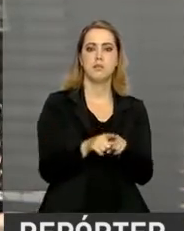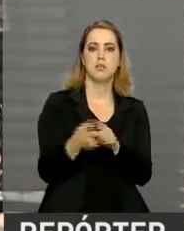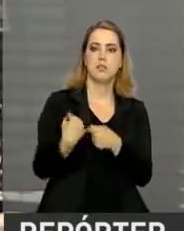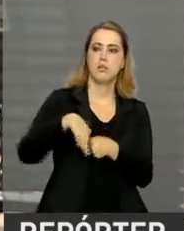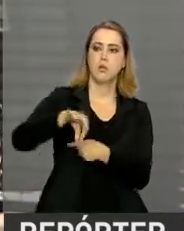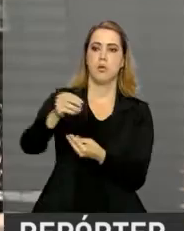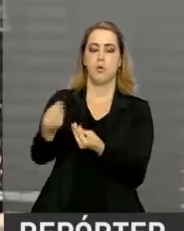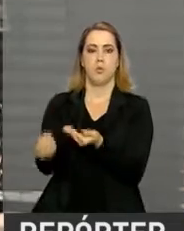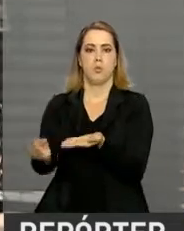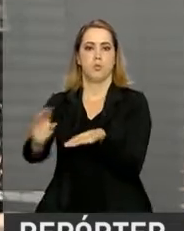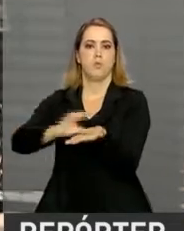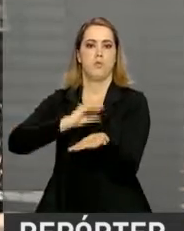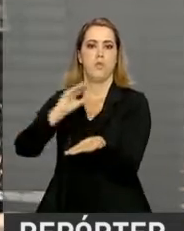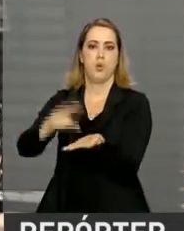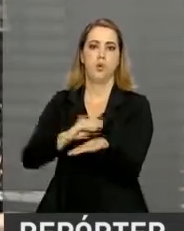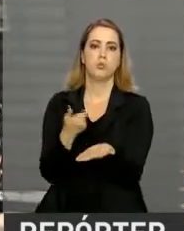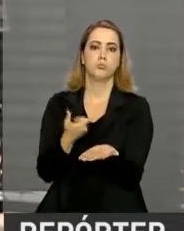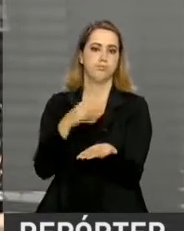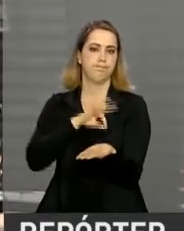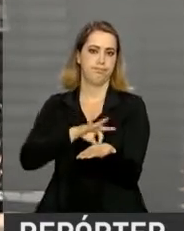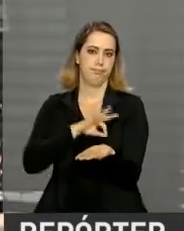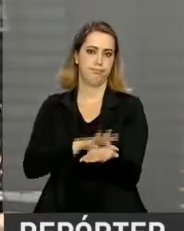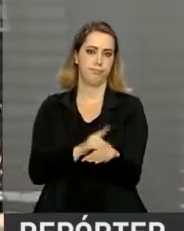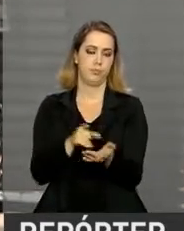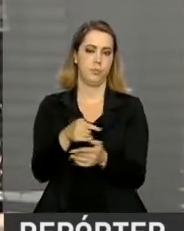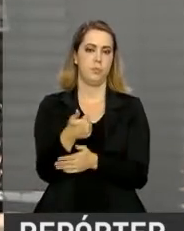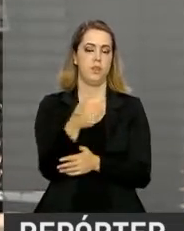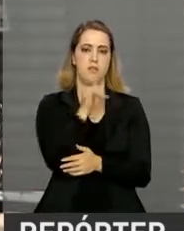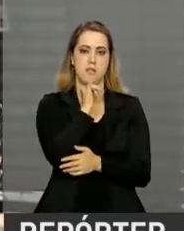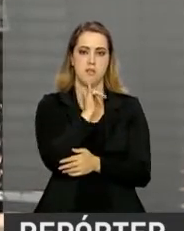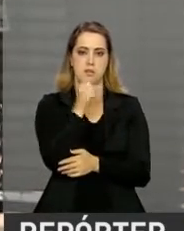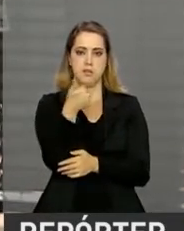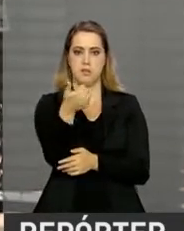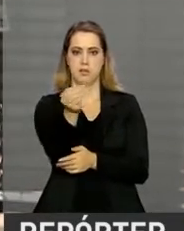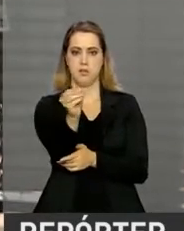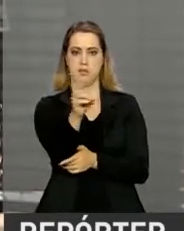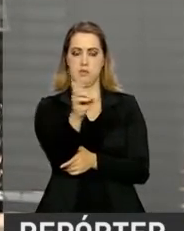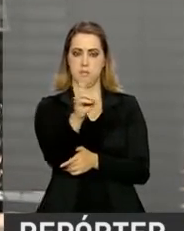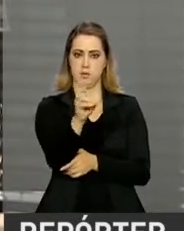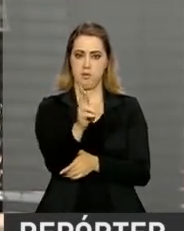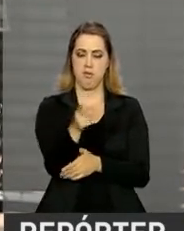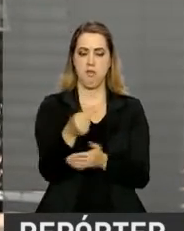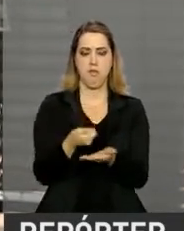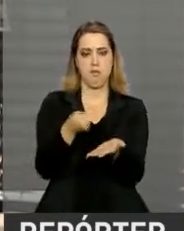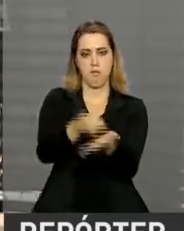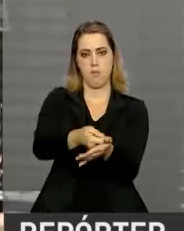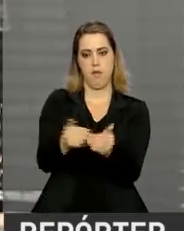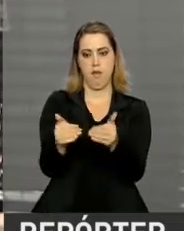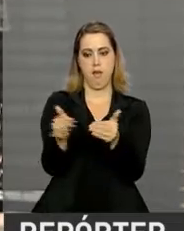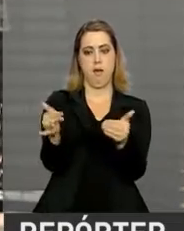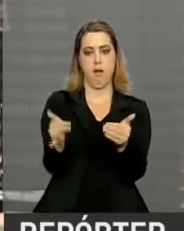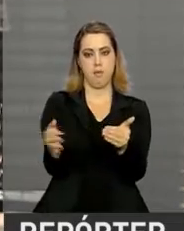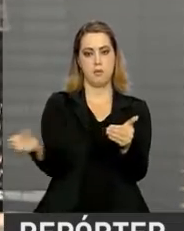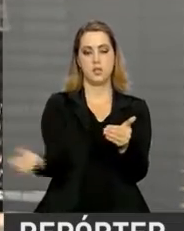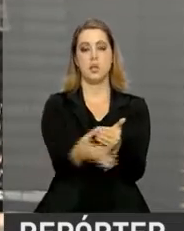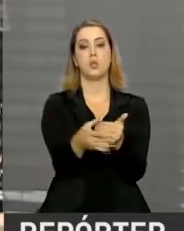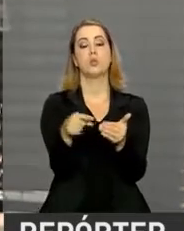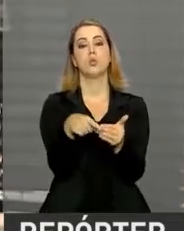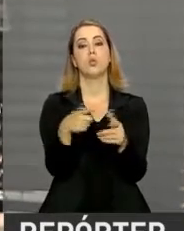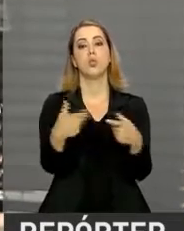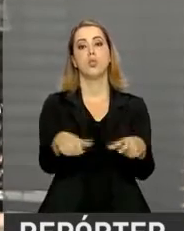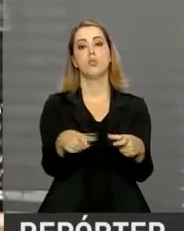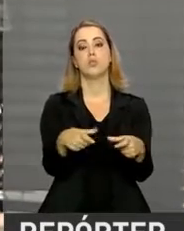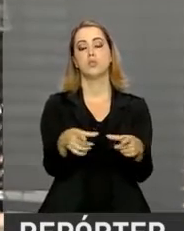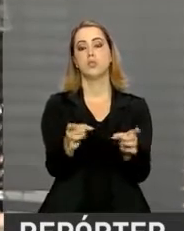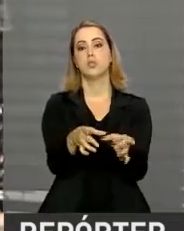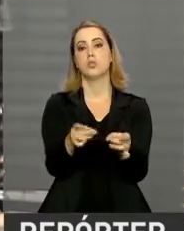então vamos dar um exemplo ele vai tentar aplicar 100 reais para abrir essa nova loja se ele tiver a expectativa por exemplo de